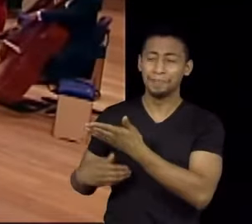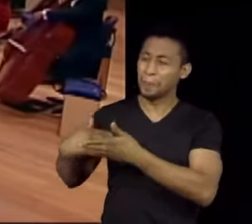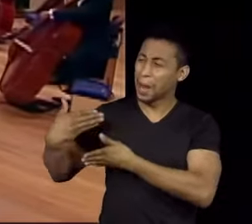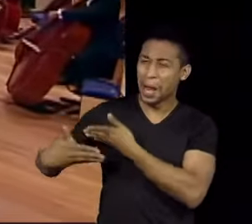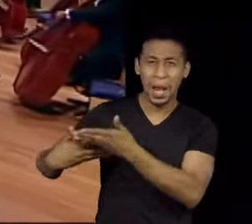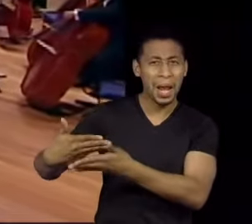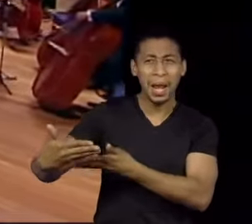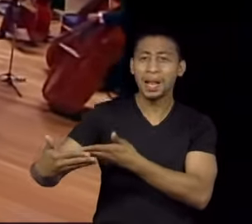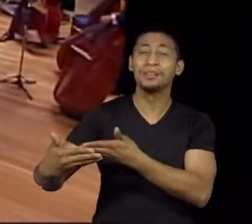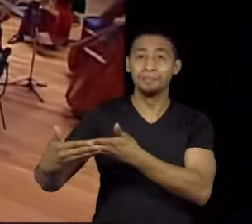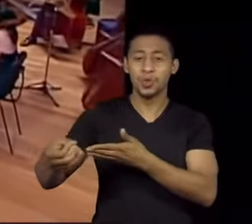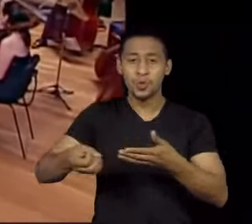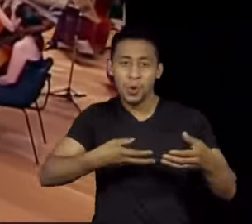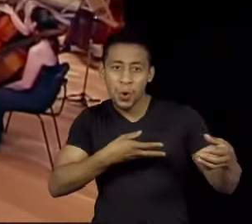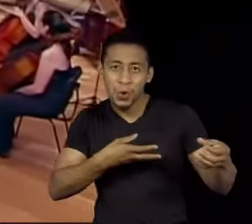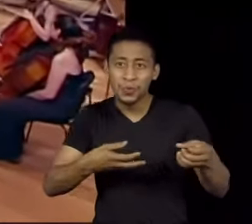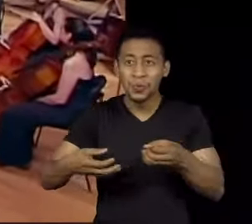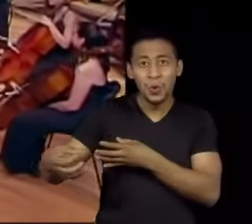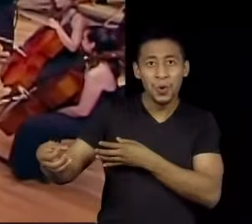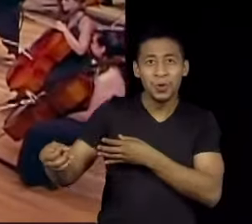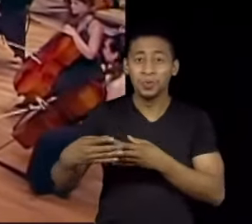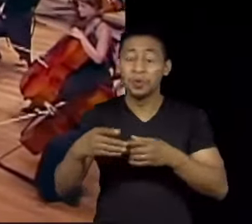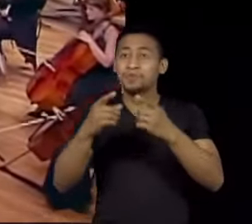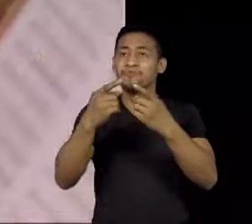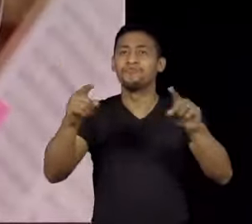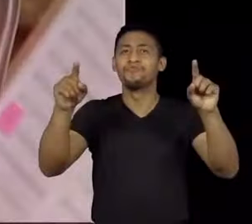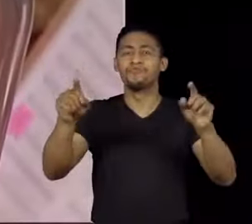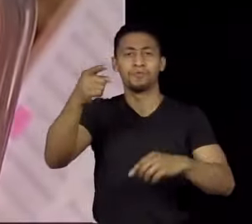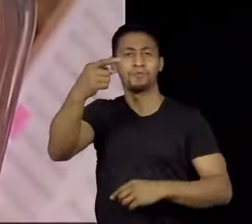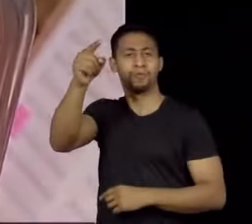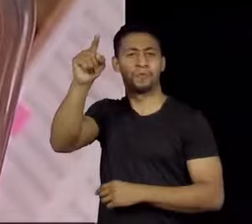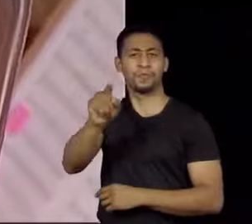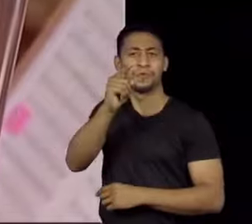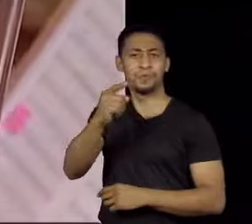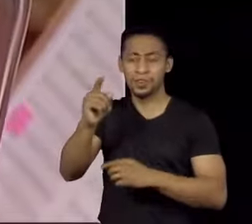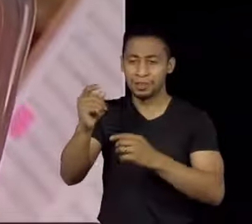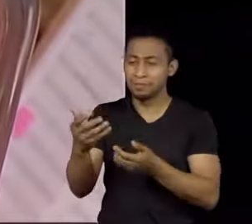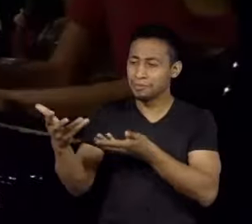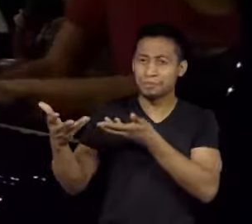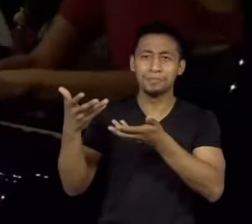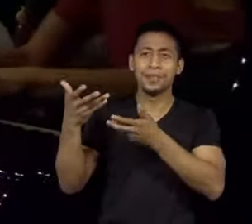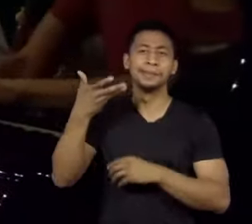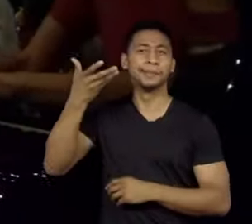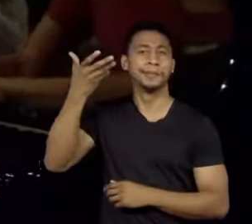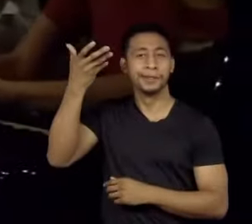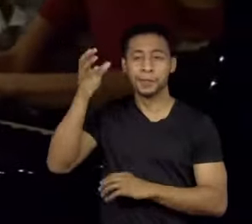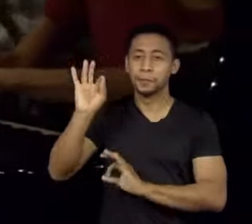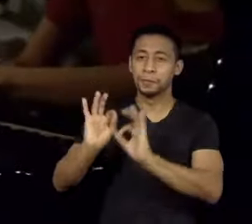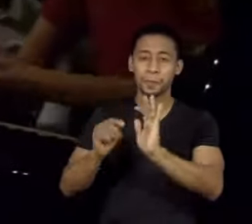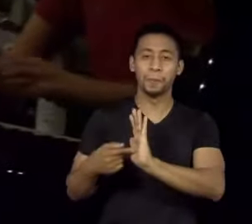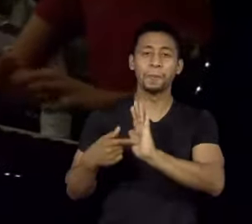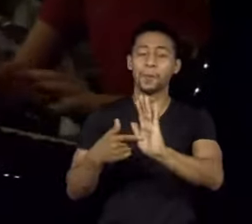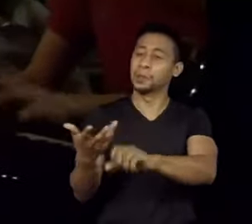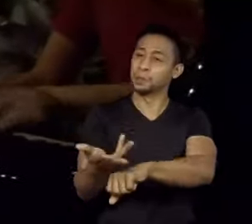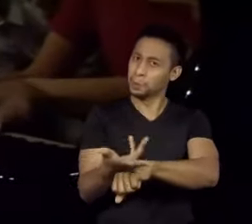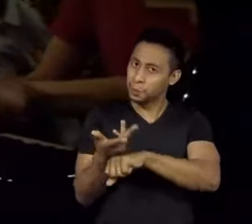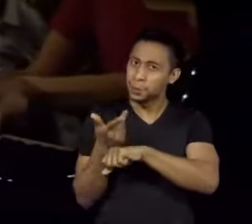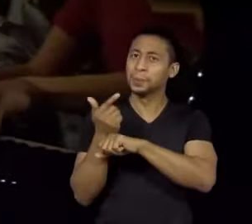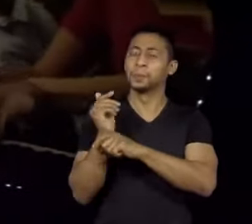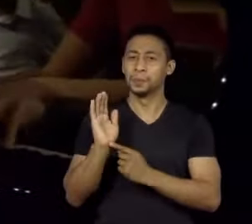se renova a cada novo compositor, arranjador, maestro e a cada novo talento que desponta